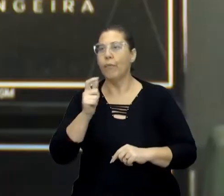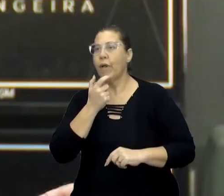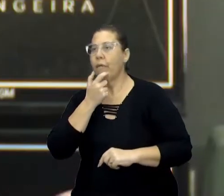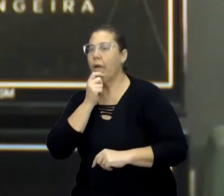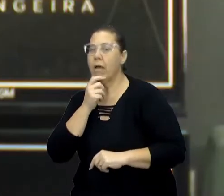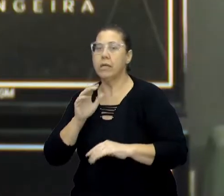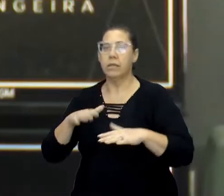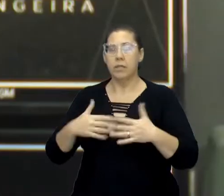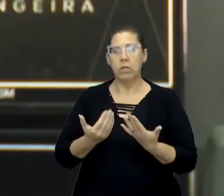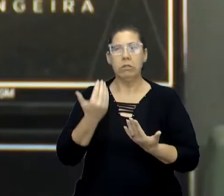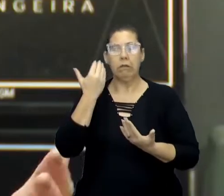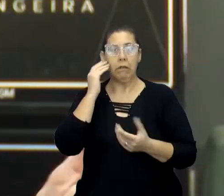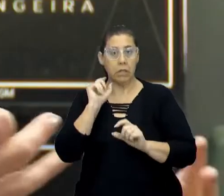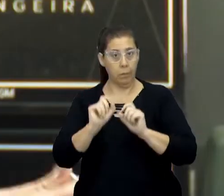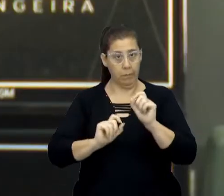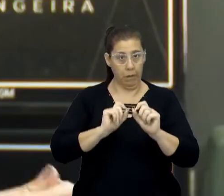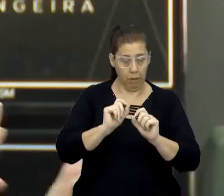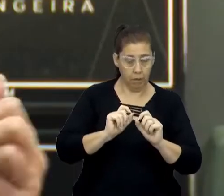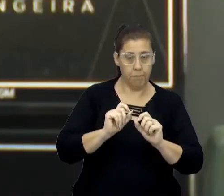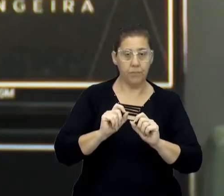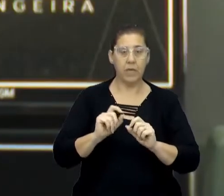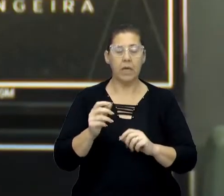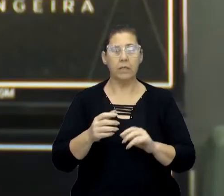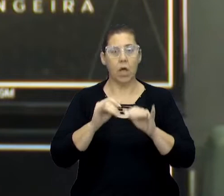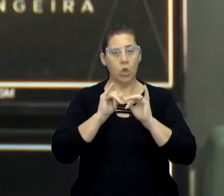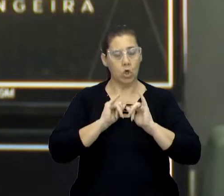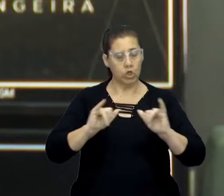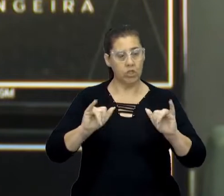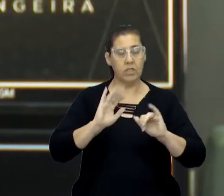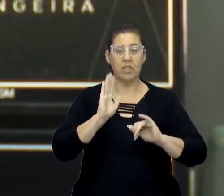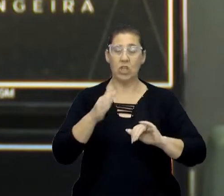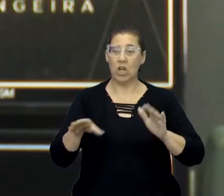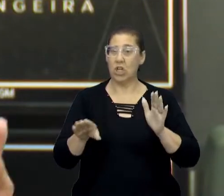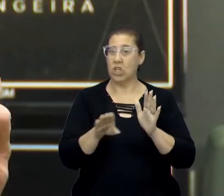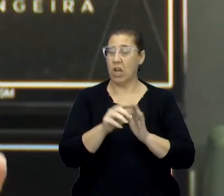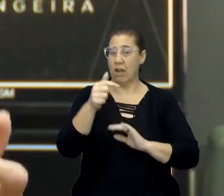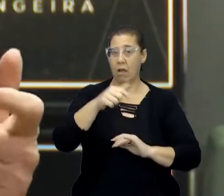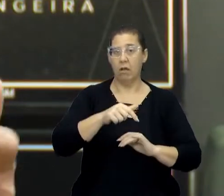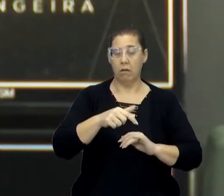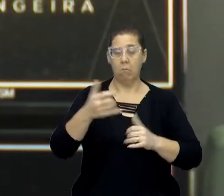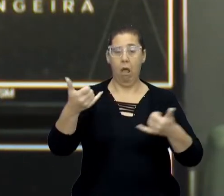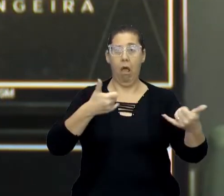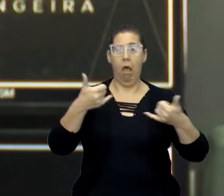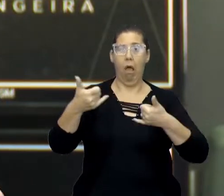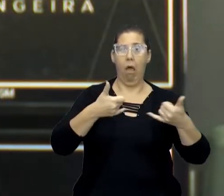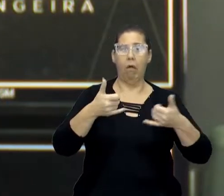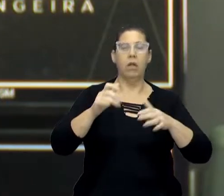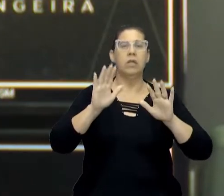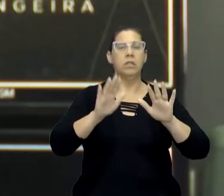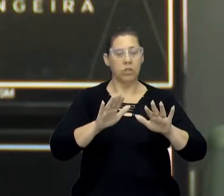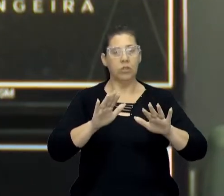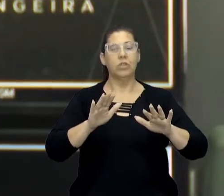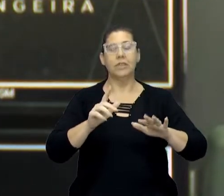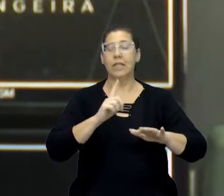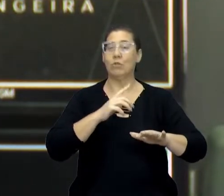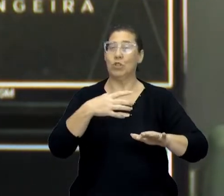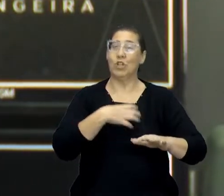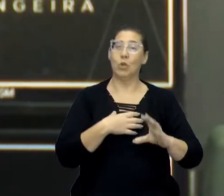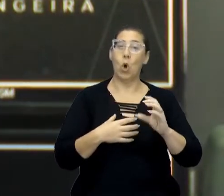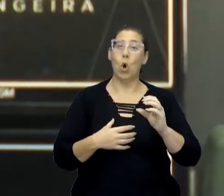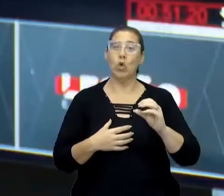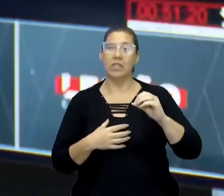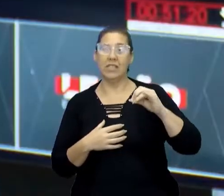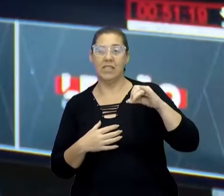Então, a gente tem que entender que essa notícia já chega para a gente com esse viés ocidental. Porque